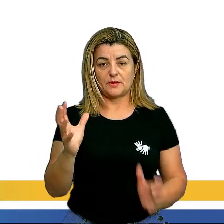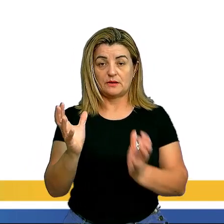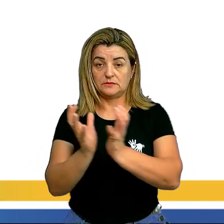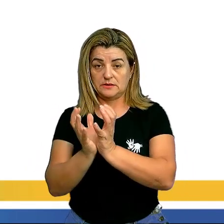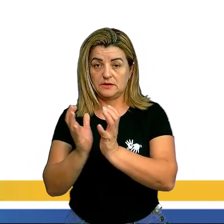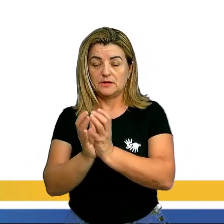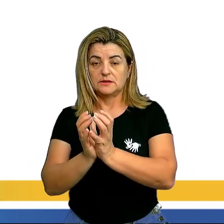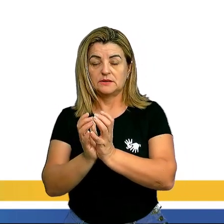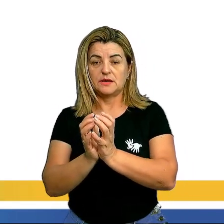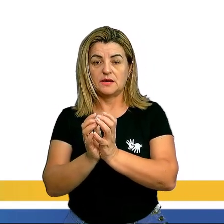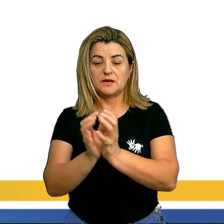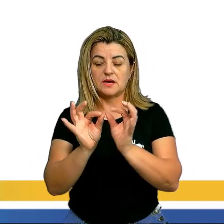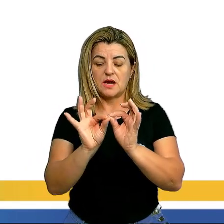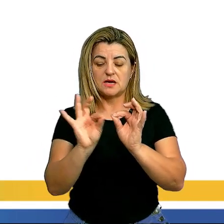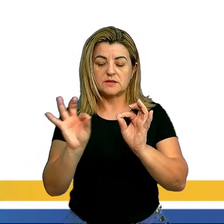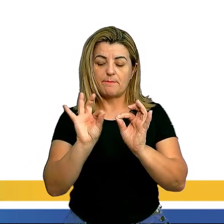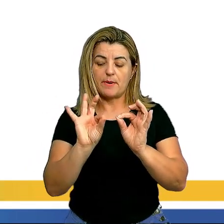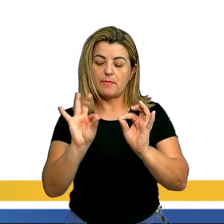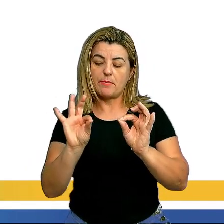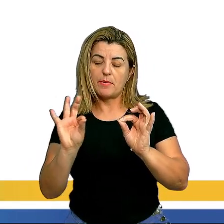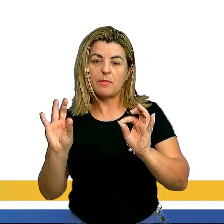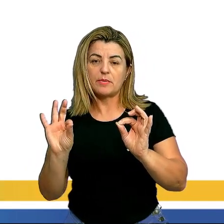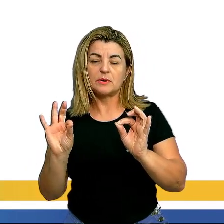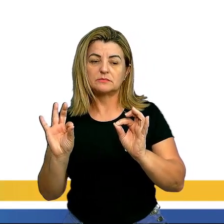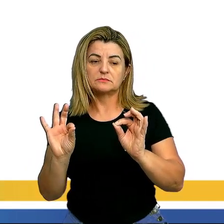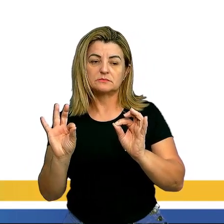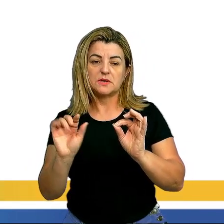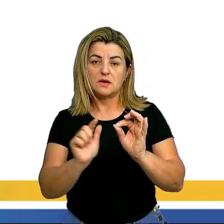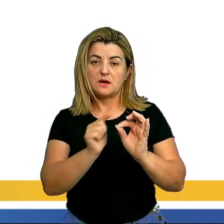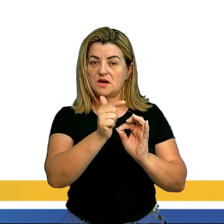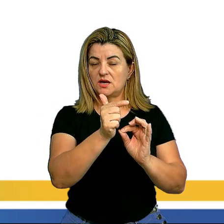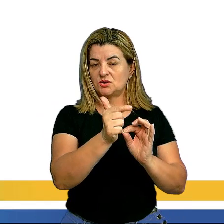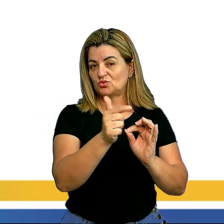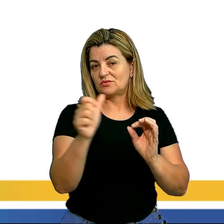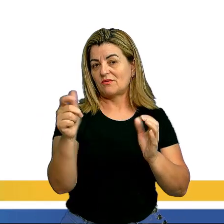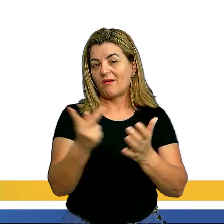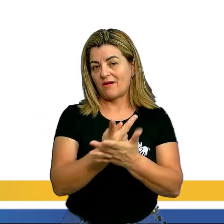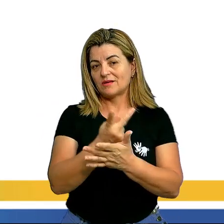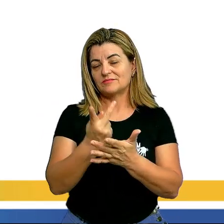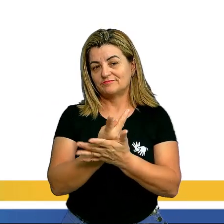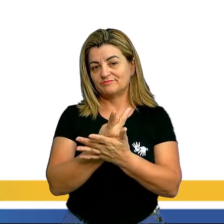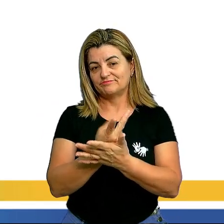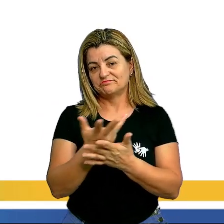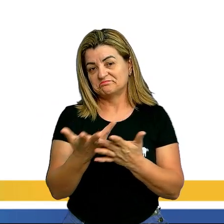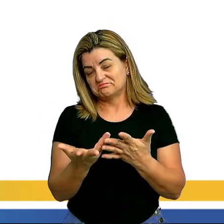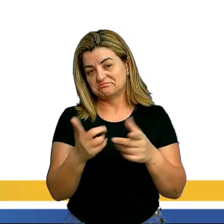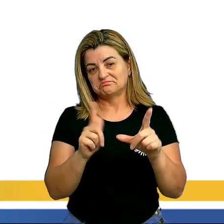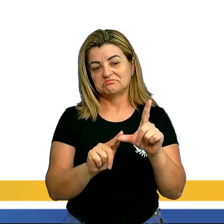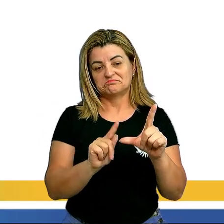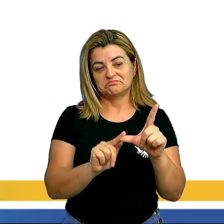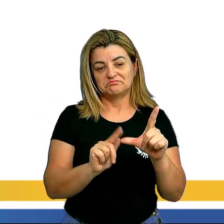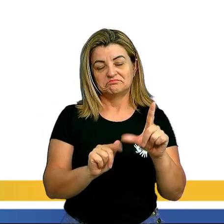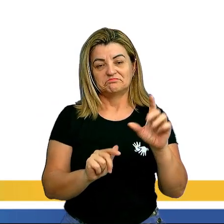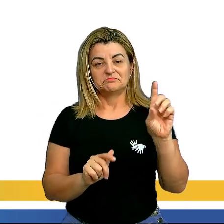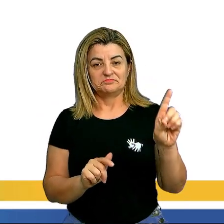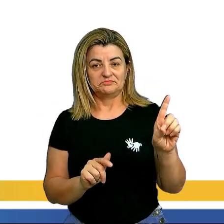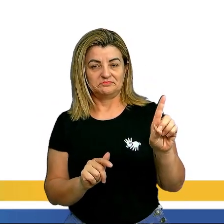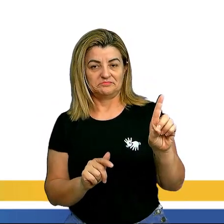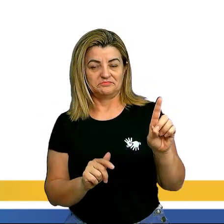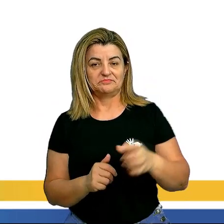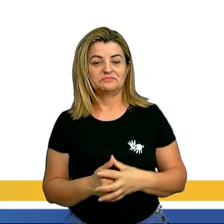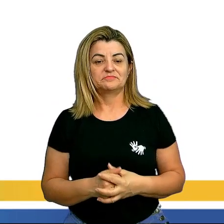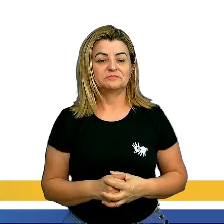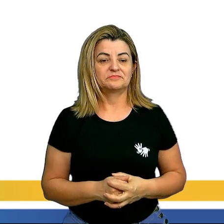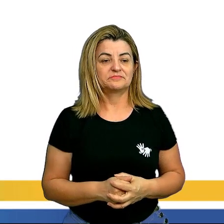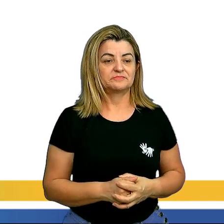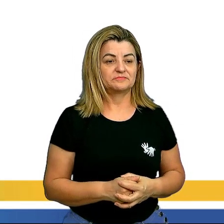linhas pontilhadas. As outras, apesar de ter as duas, uma é viável à outra. Então, as alternativas certas, alternativa D. Tranquilo, né?